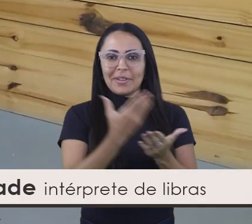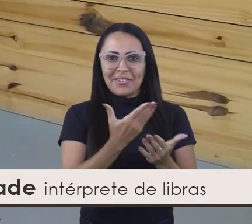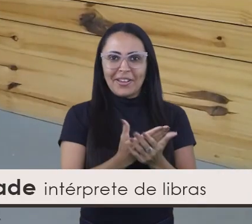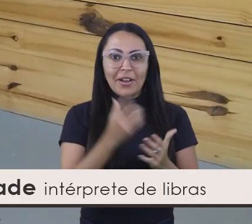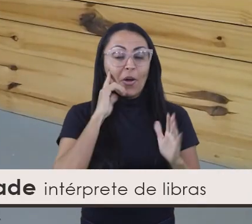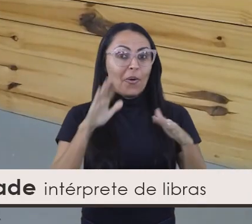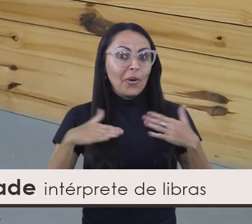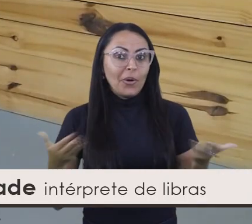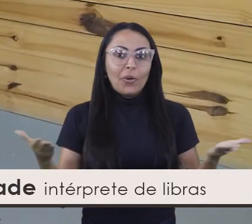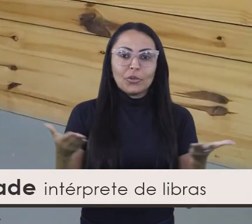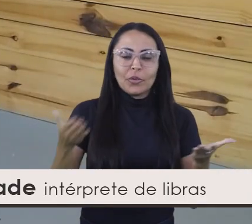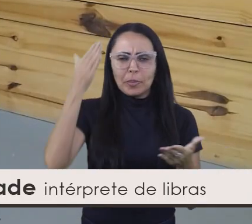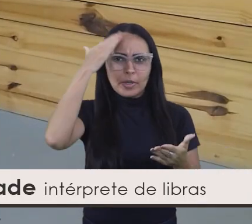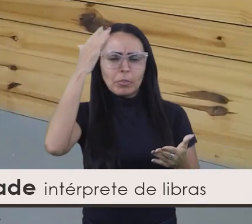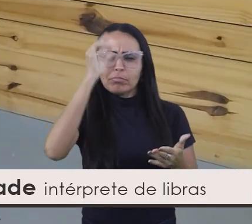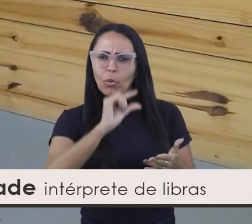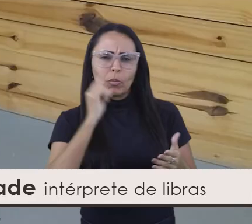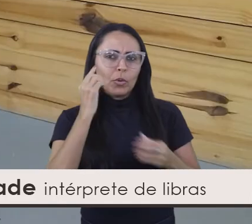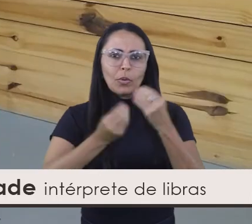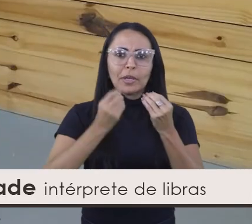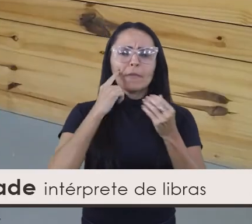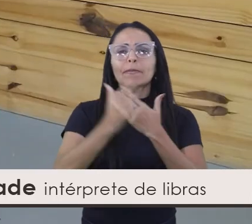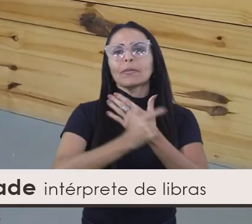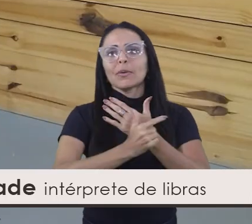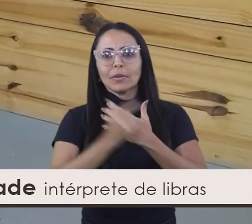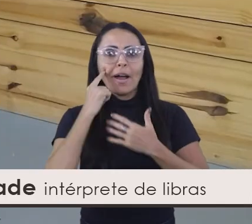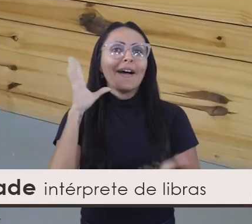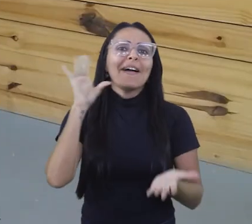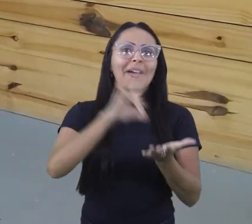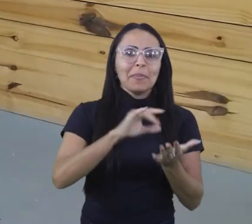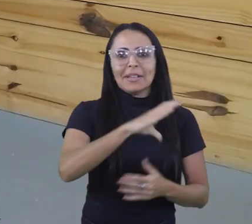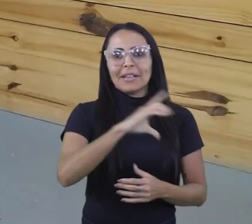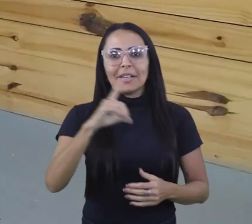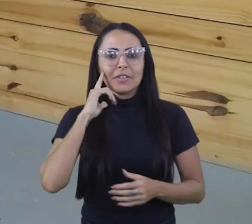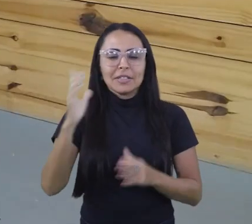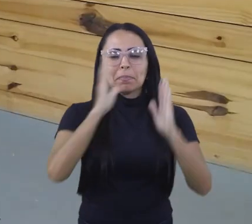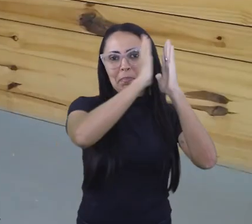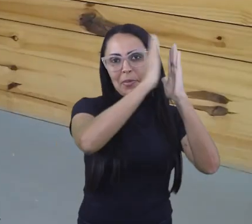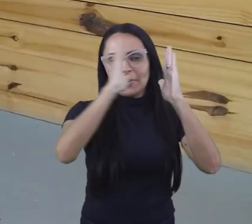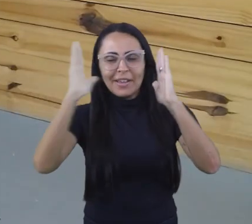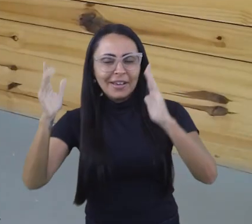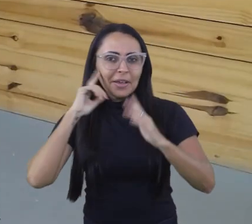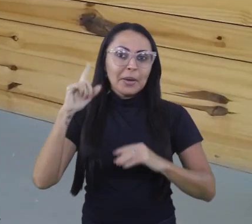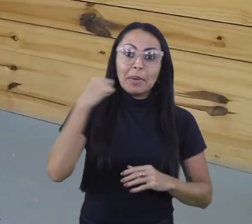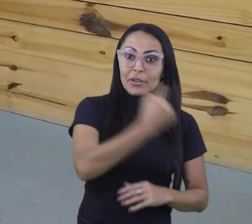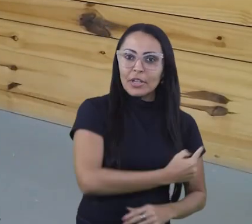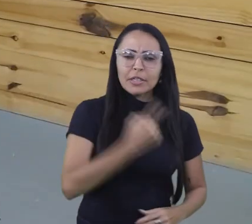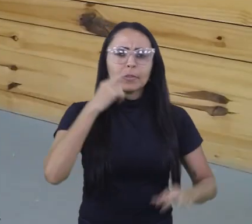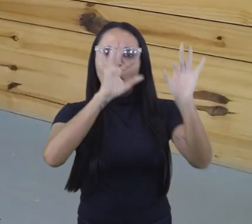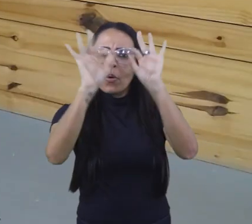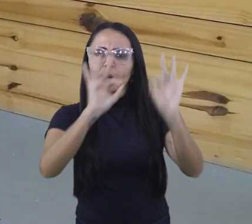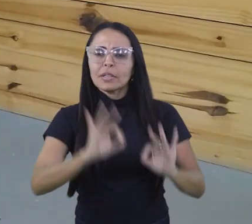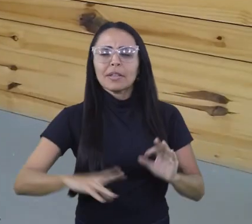E olha, hoje a gente vai entender um pouco mais como é que funciona realmente a classificação bibliográfica para a gente